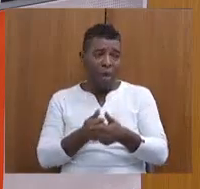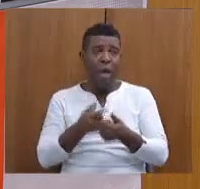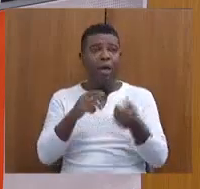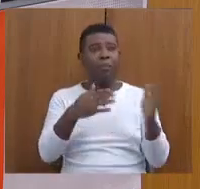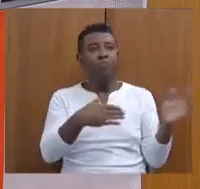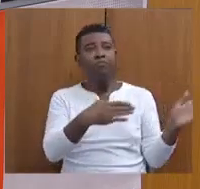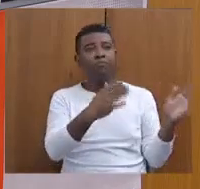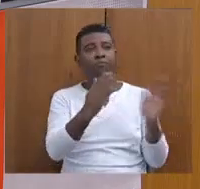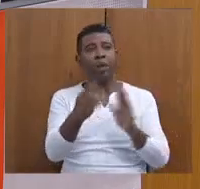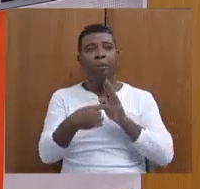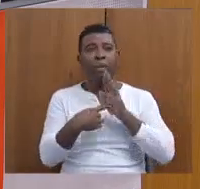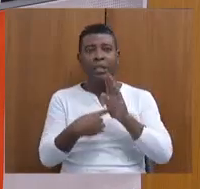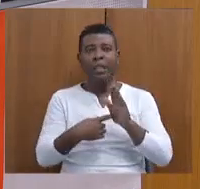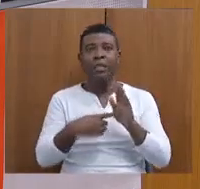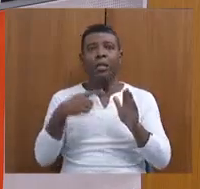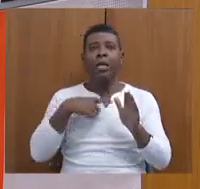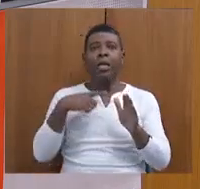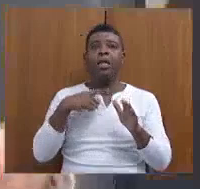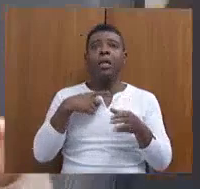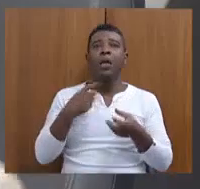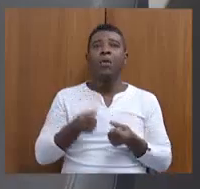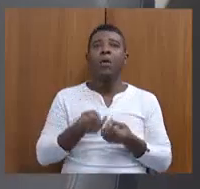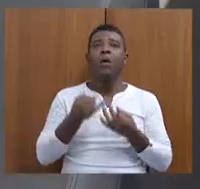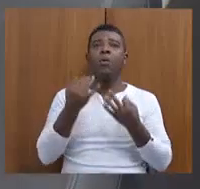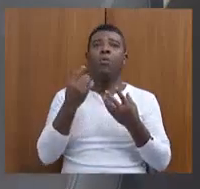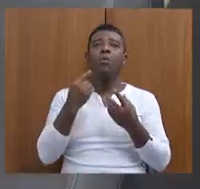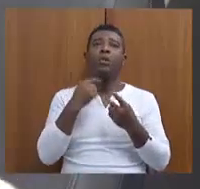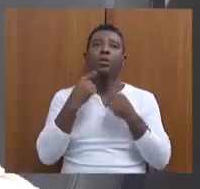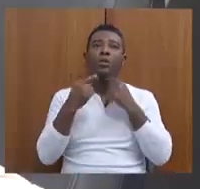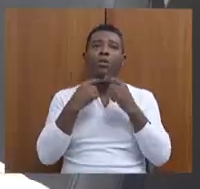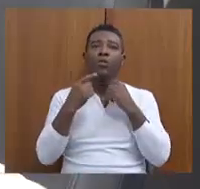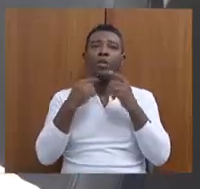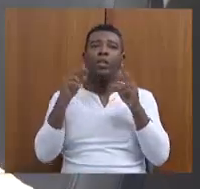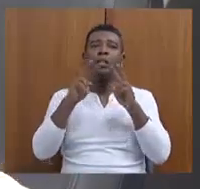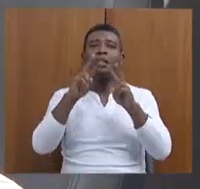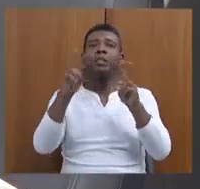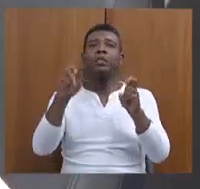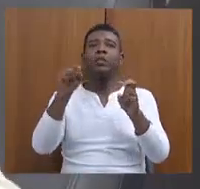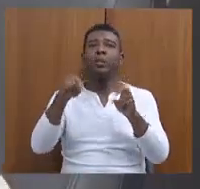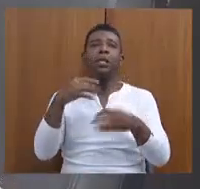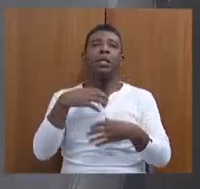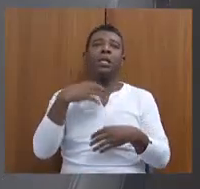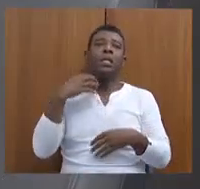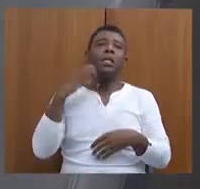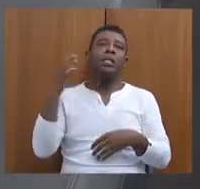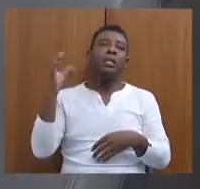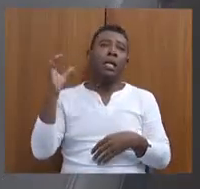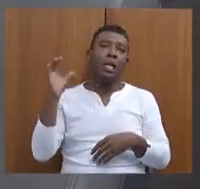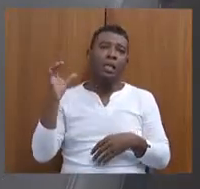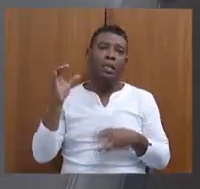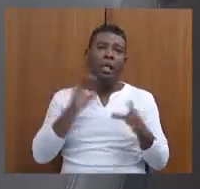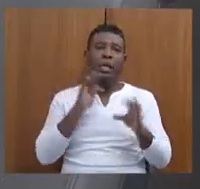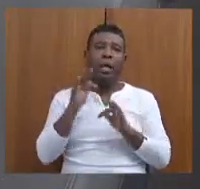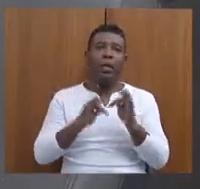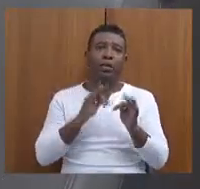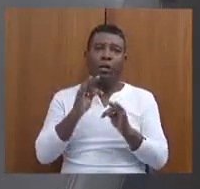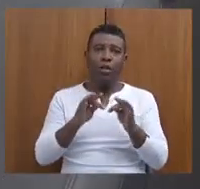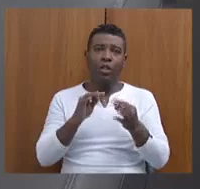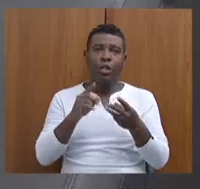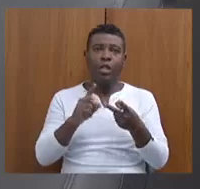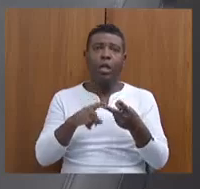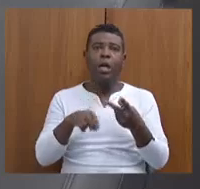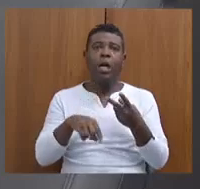e eu tenho algumas dúvidas que dizem respeito especialmente assim em tecnologia a fapemig e o